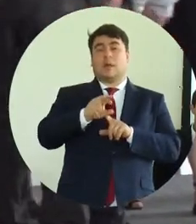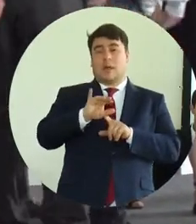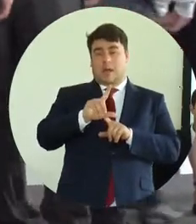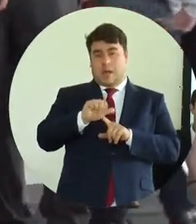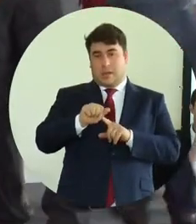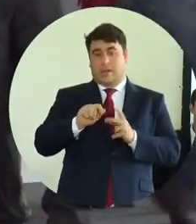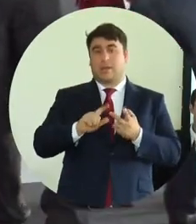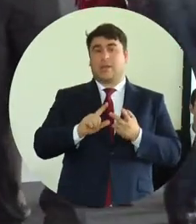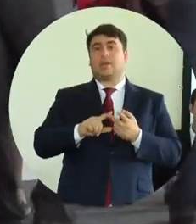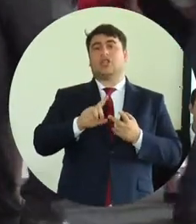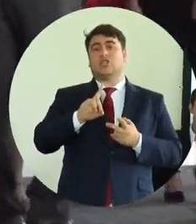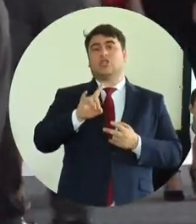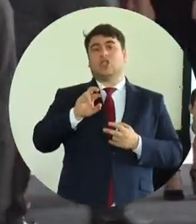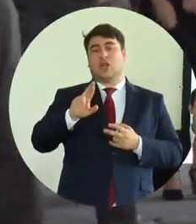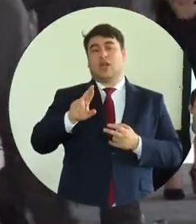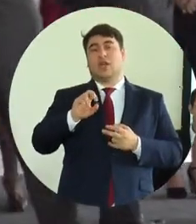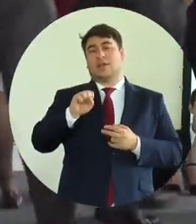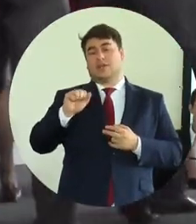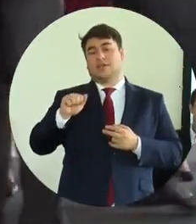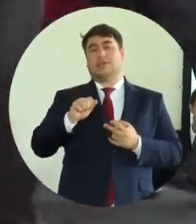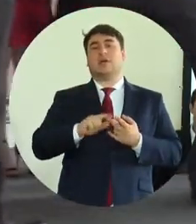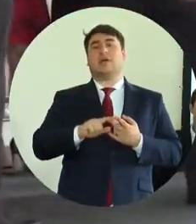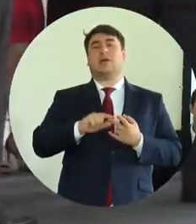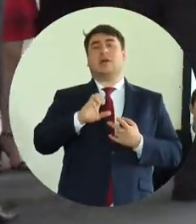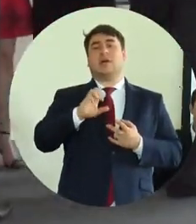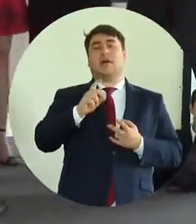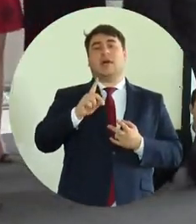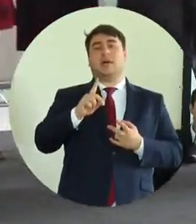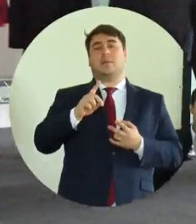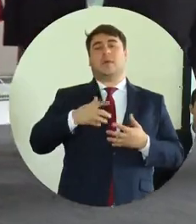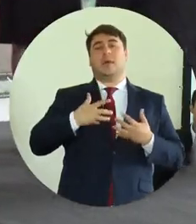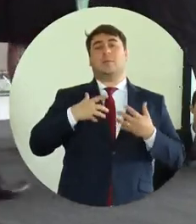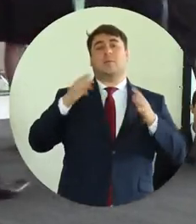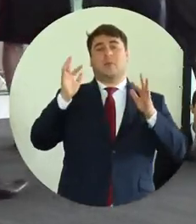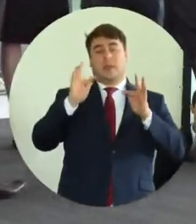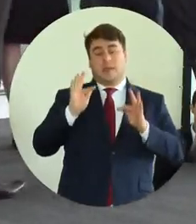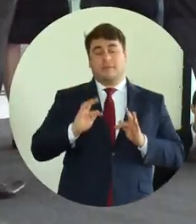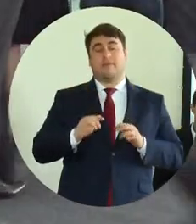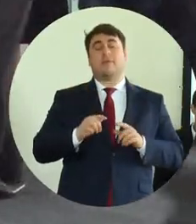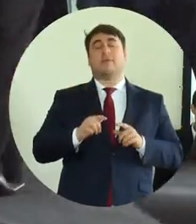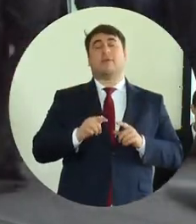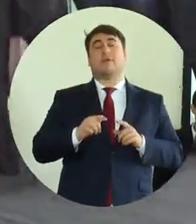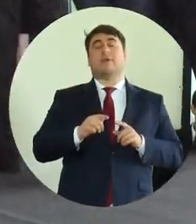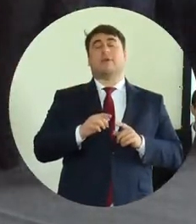Games, GRSA, Happy Life,